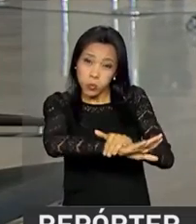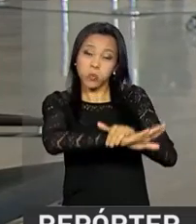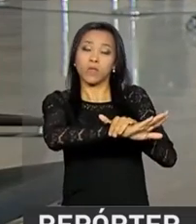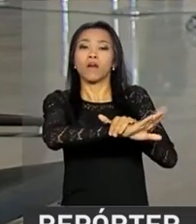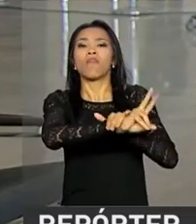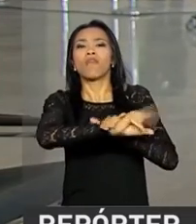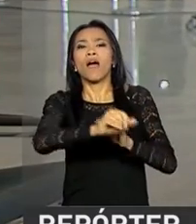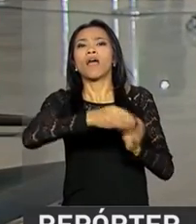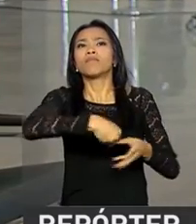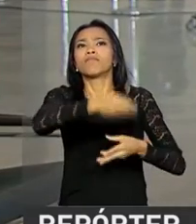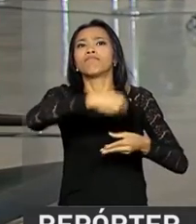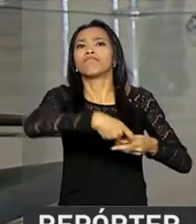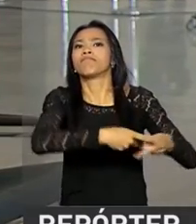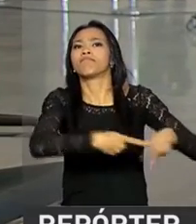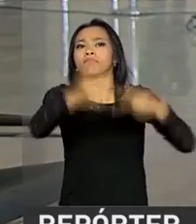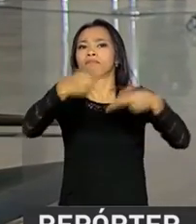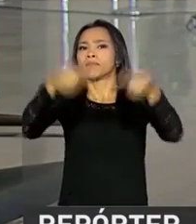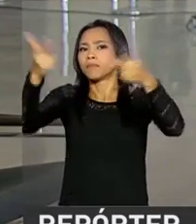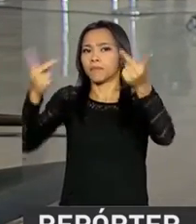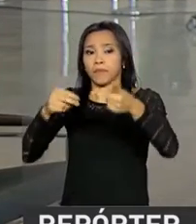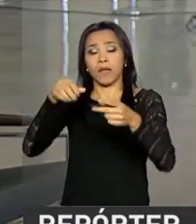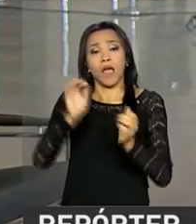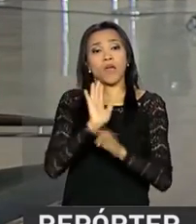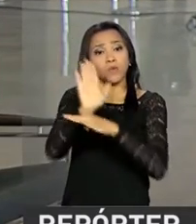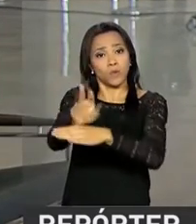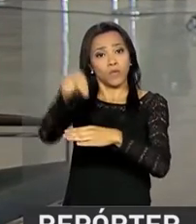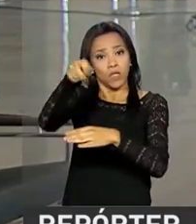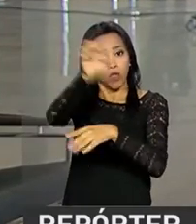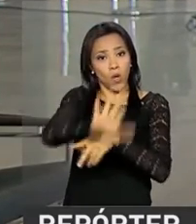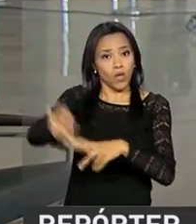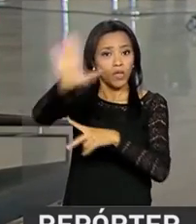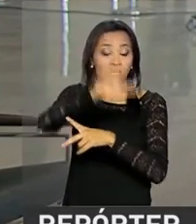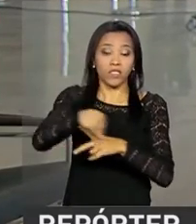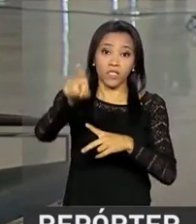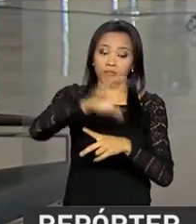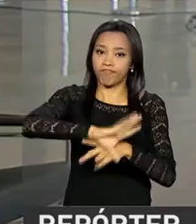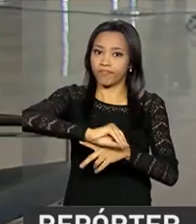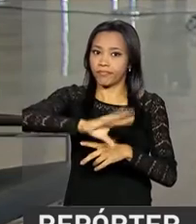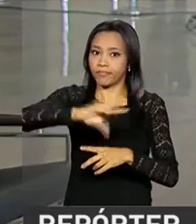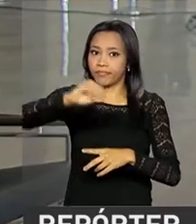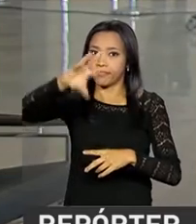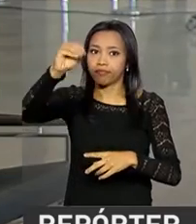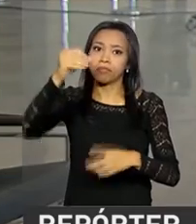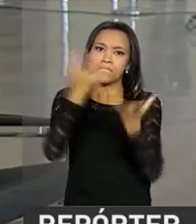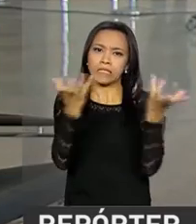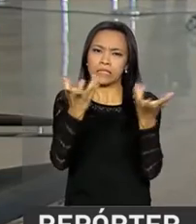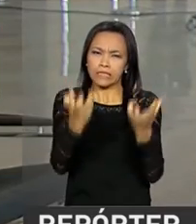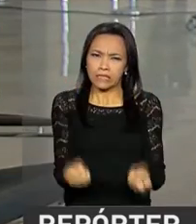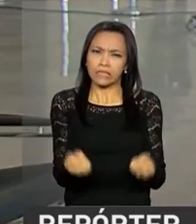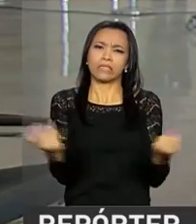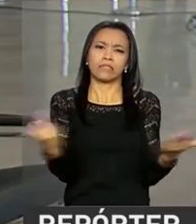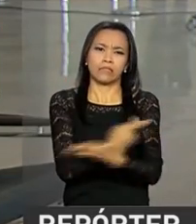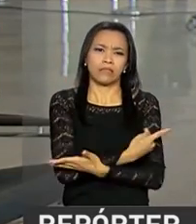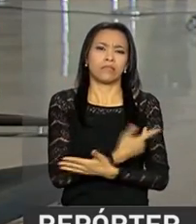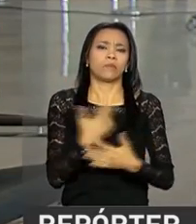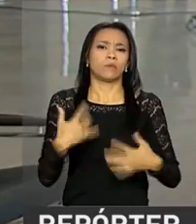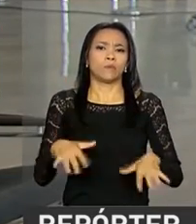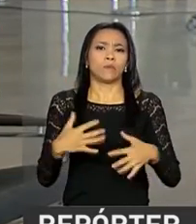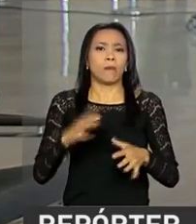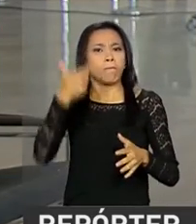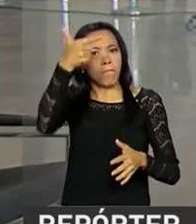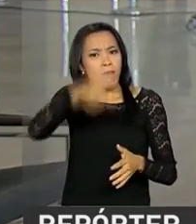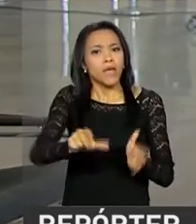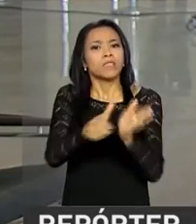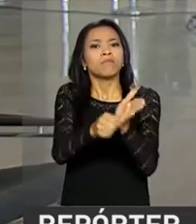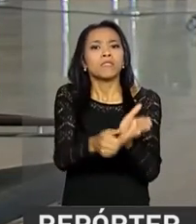a abastecer o Nordeste, que sofre aí com uma seca prolongada. A medida atende à necessidade de mais milho